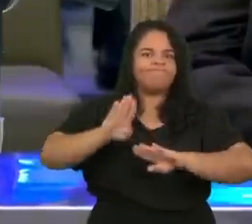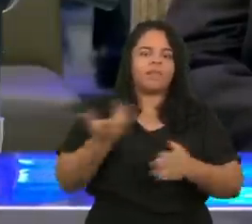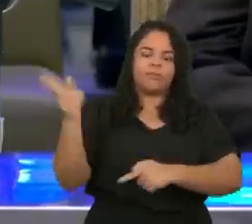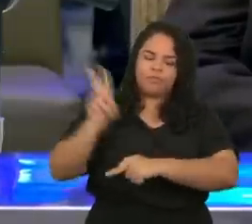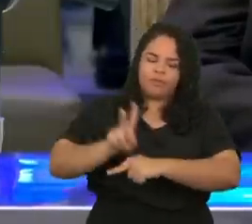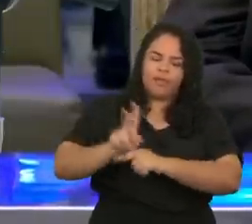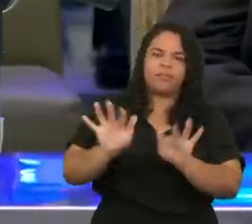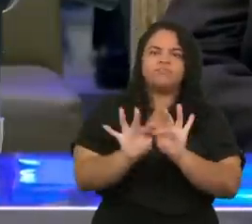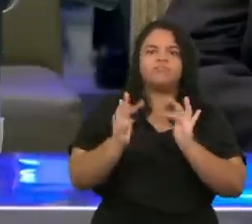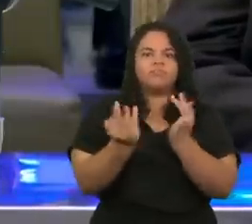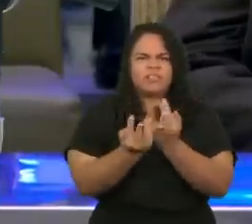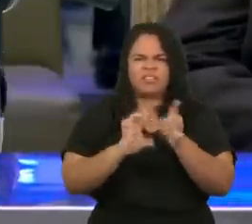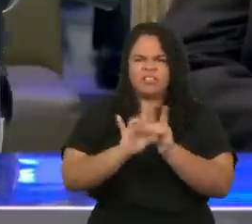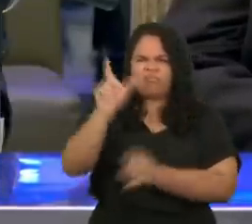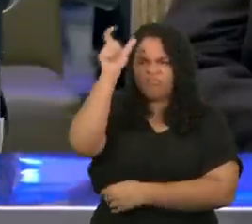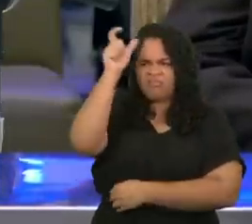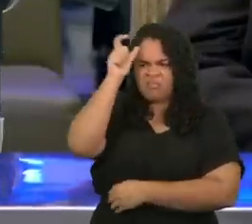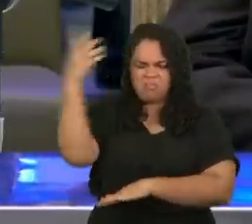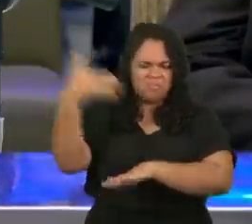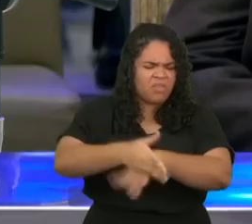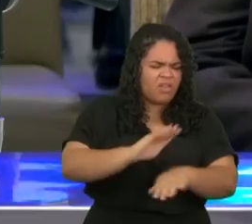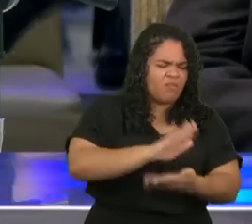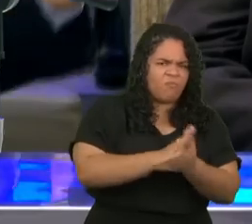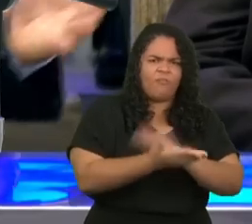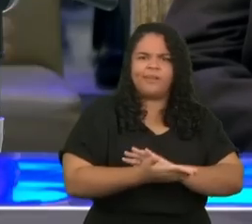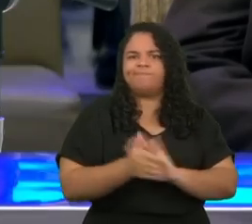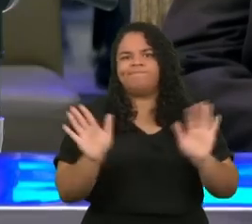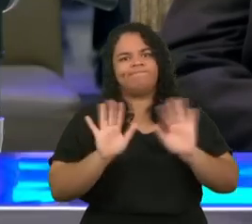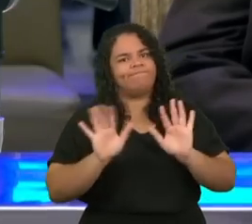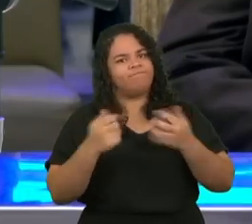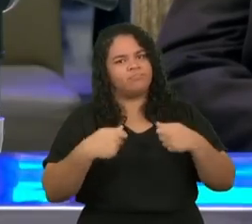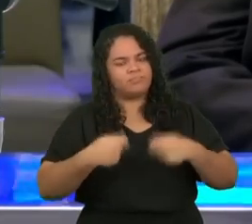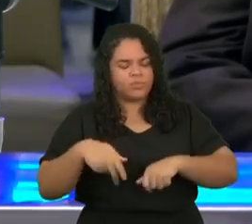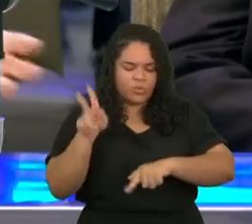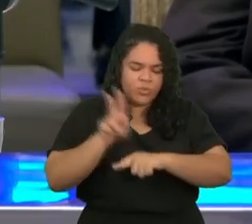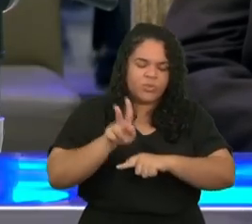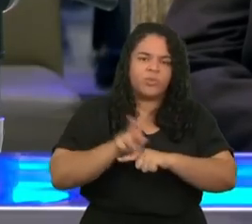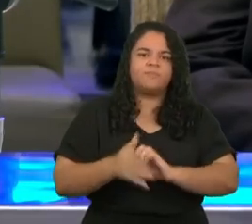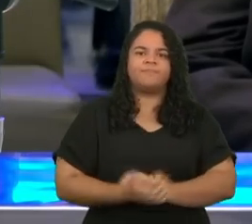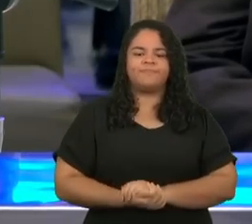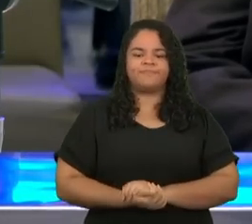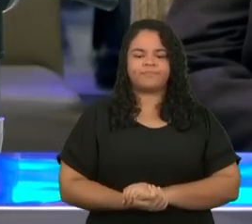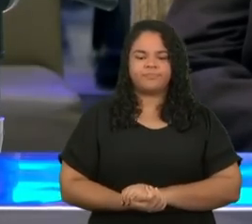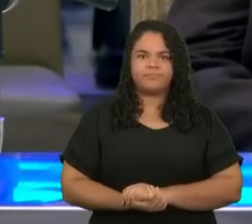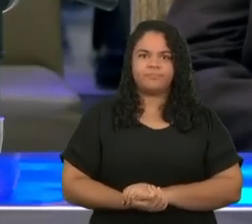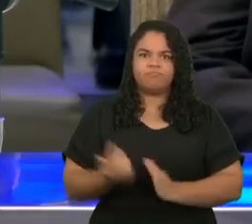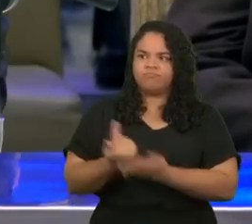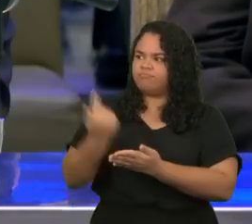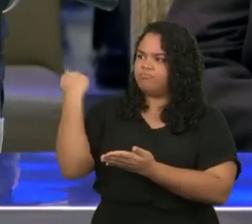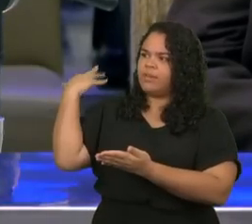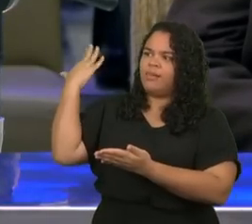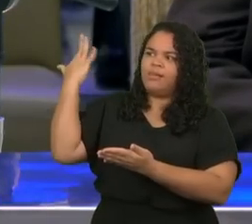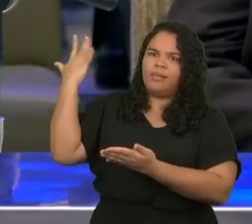família a nossa casa os tempos passaram muitas coisas mudaram Mas